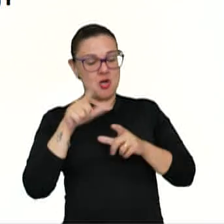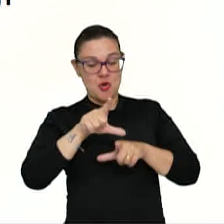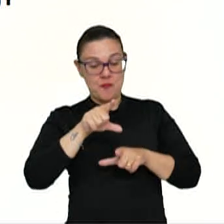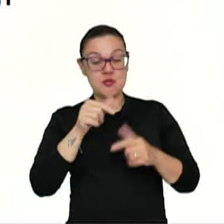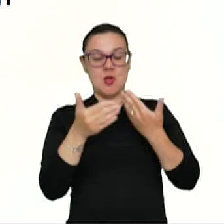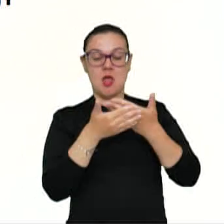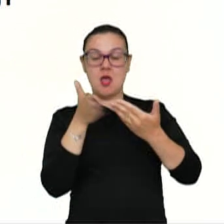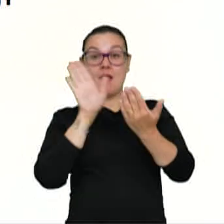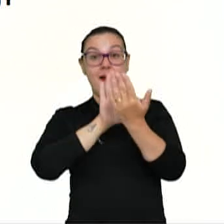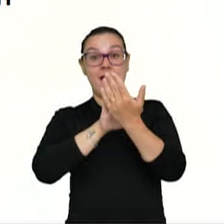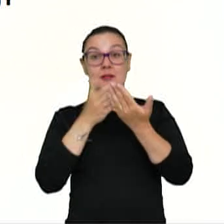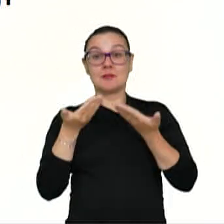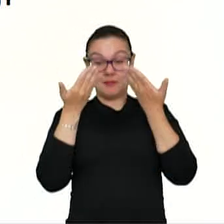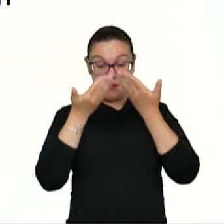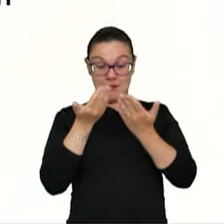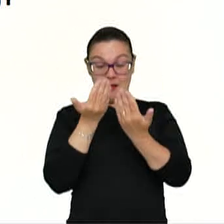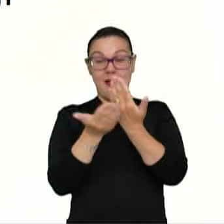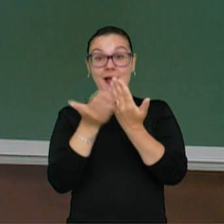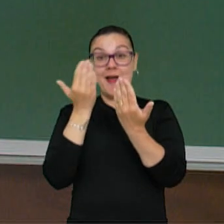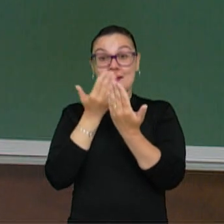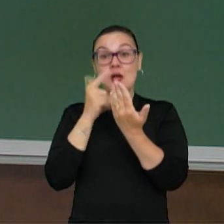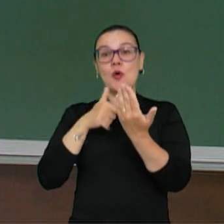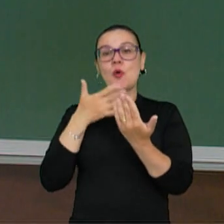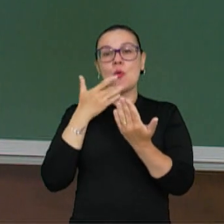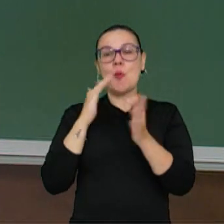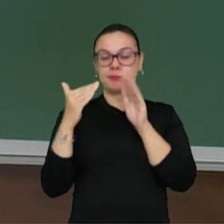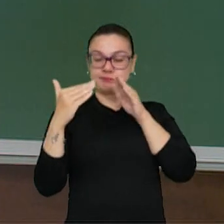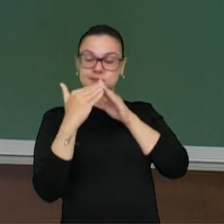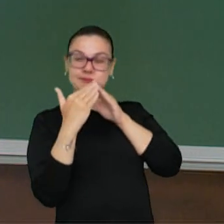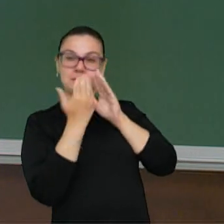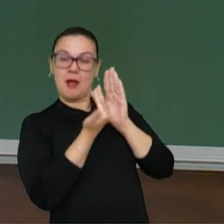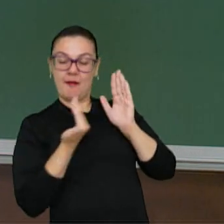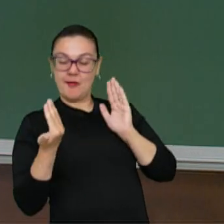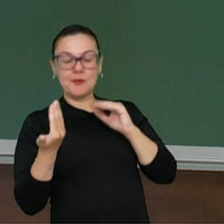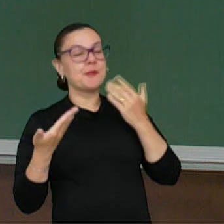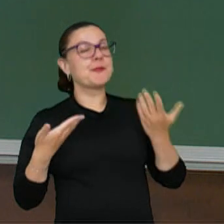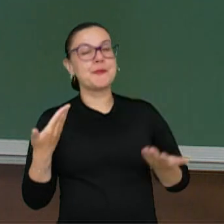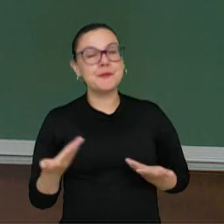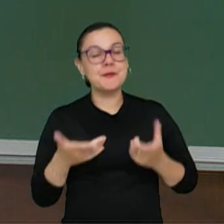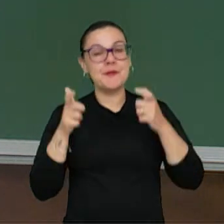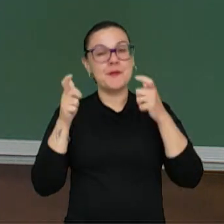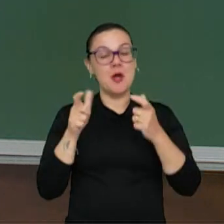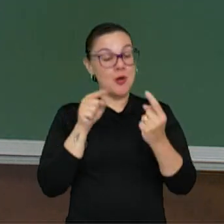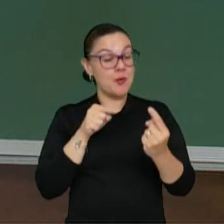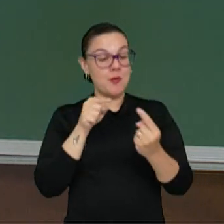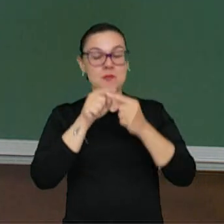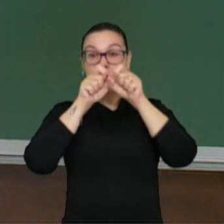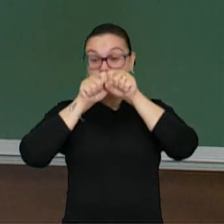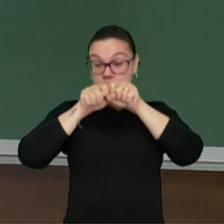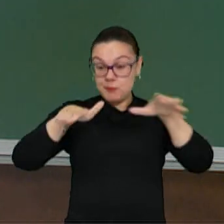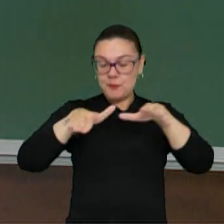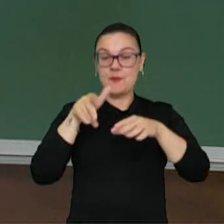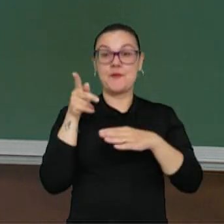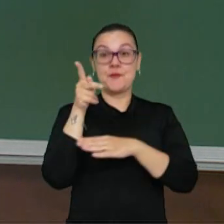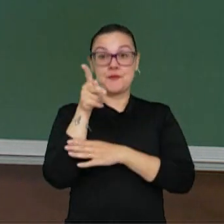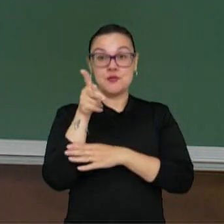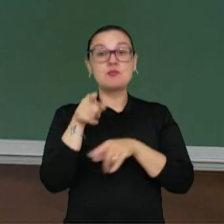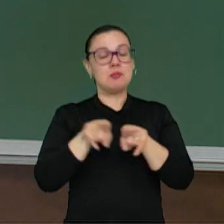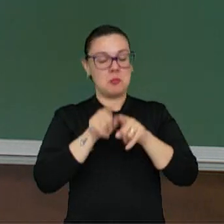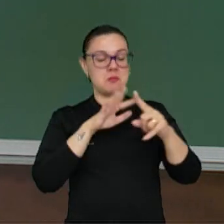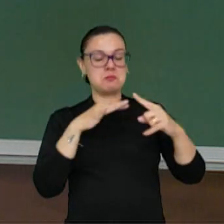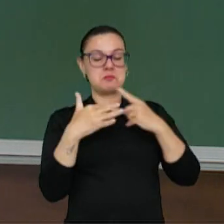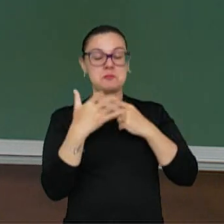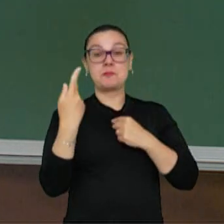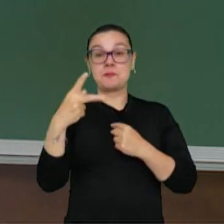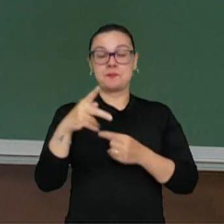que é melhor aqui, no canto da minha casa e tal? Qual o lugar que você vai escolher? O objetivo é divulgar o seu vídeo até nas suas redes